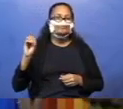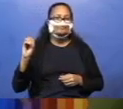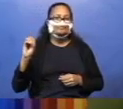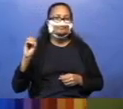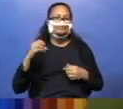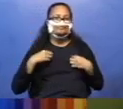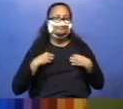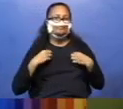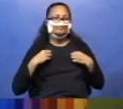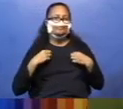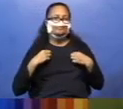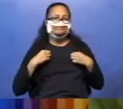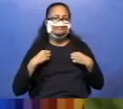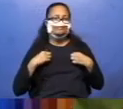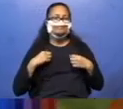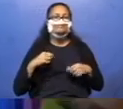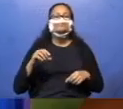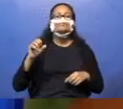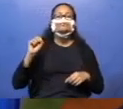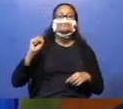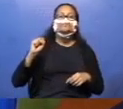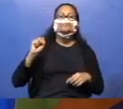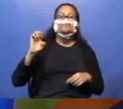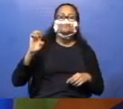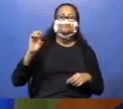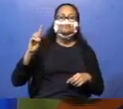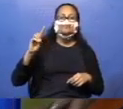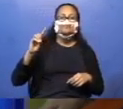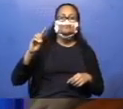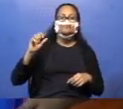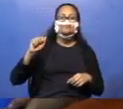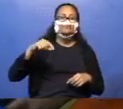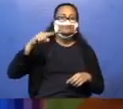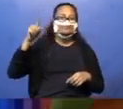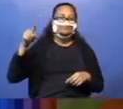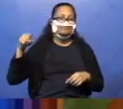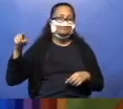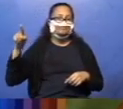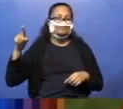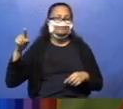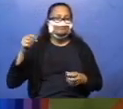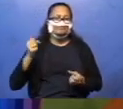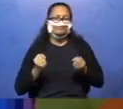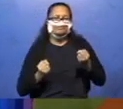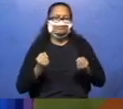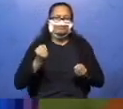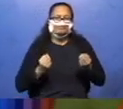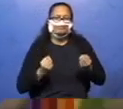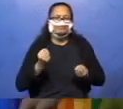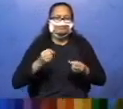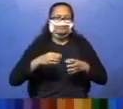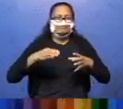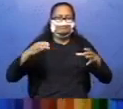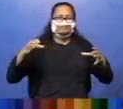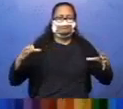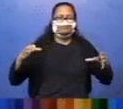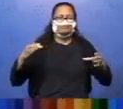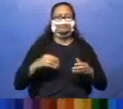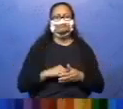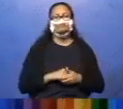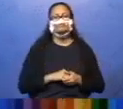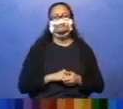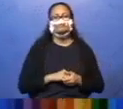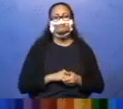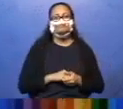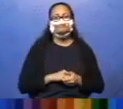tio, sedã. Seda é um tecido nobre e o sedã é aquele carro maior.